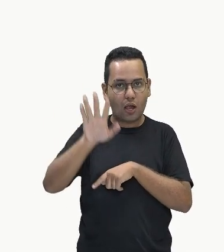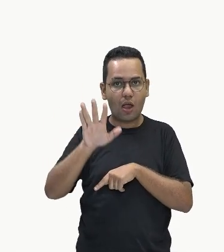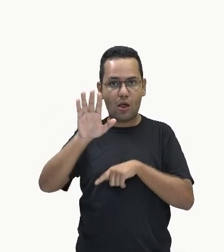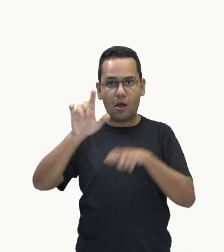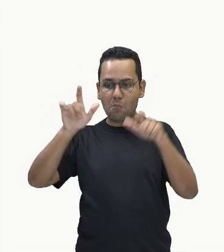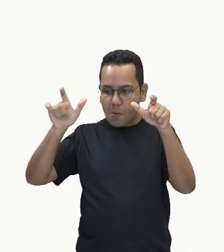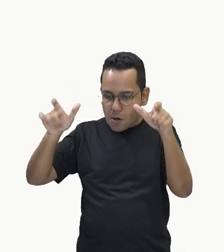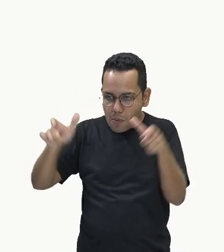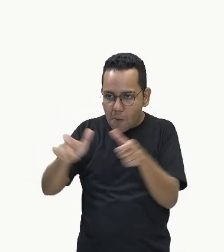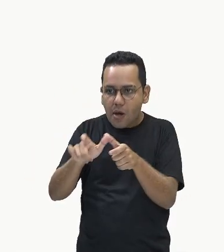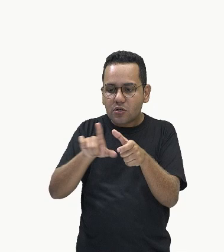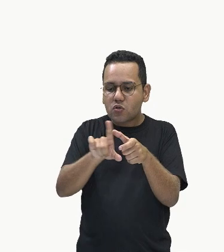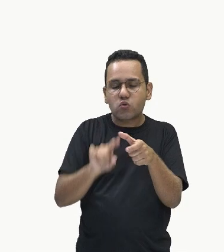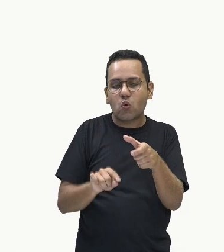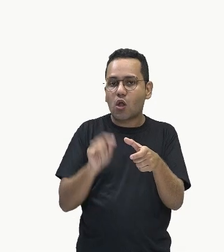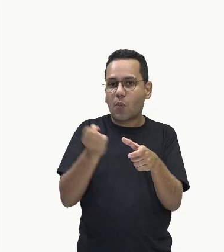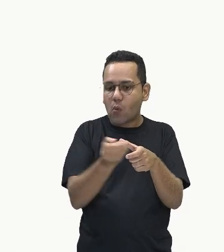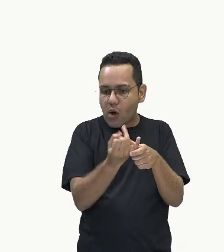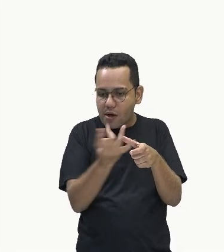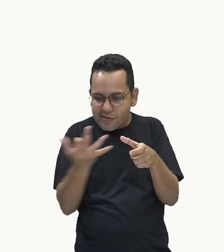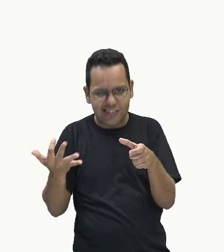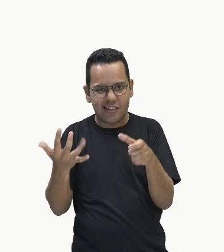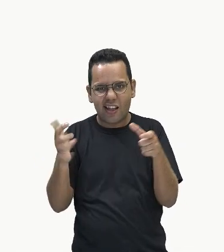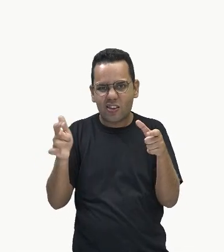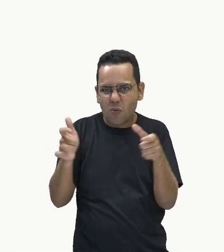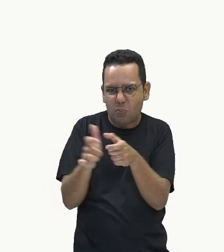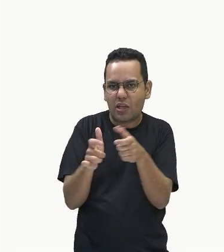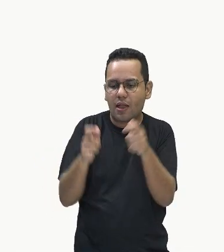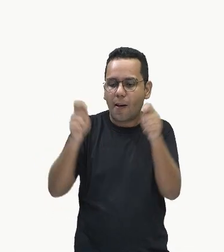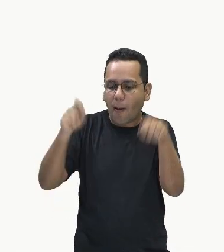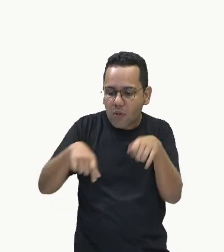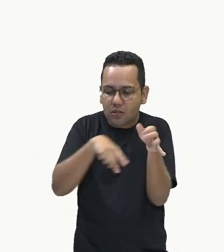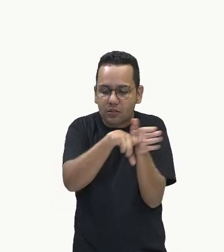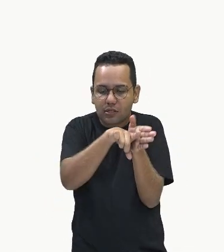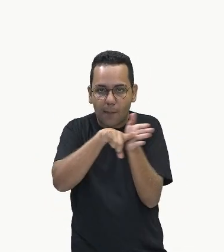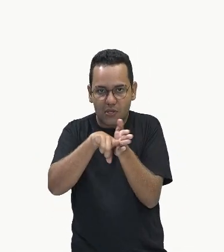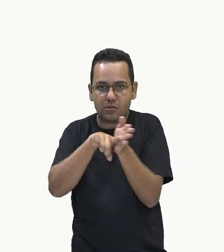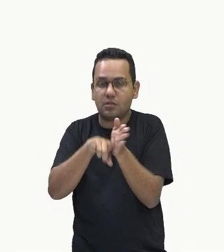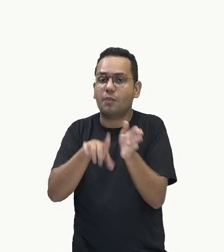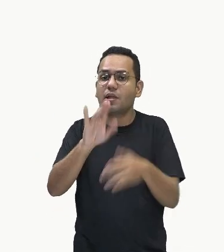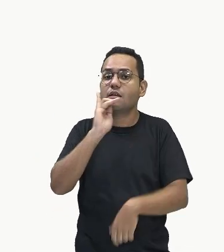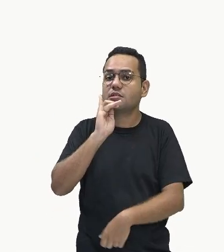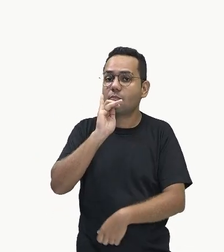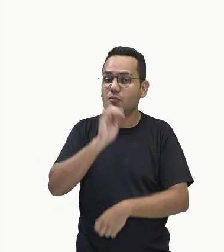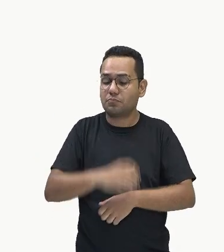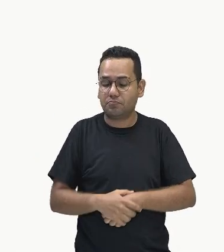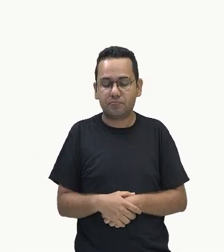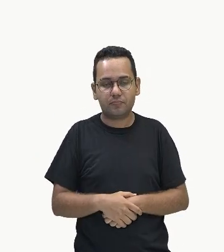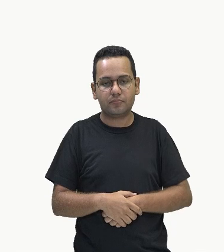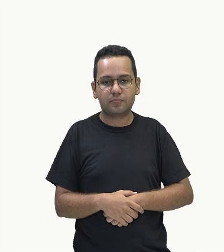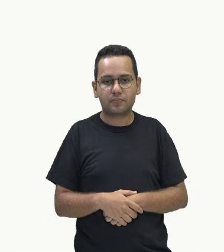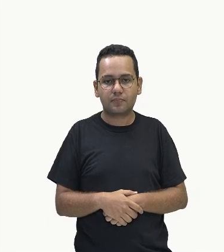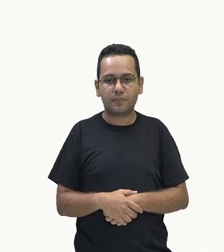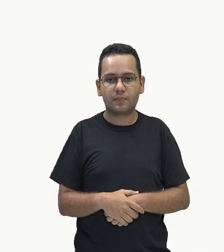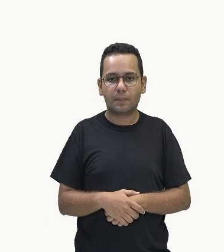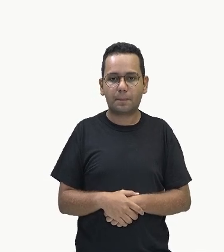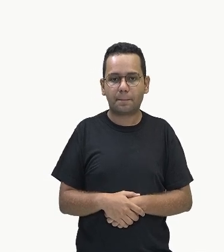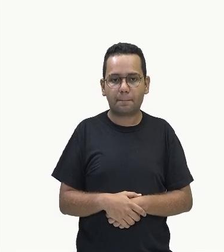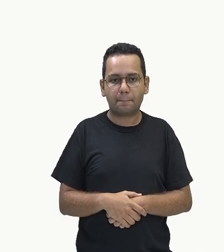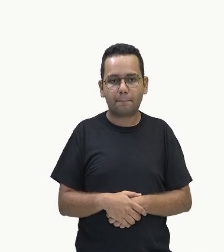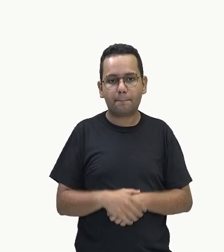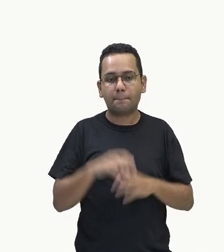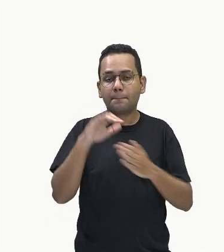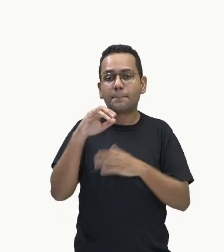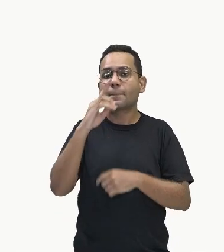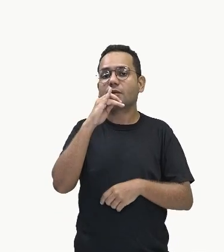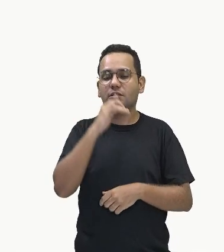para pesquisas, tá bom? Aqui é apenas um exemplo. Imagine, se a gente tivesse que ir atrás de toda